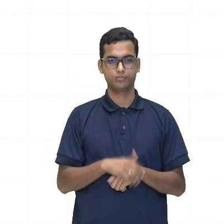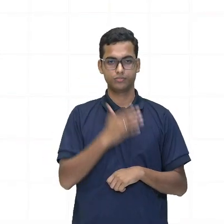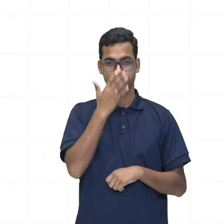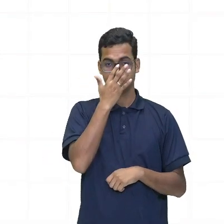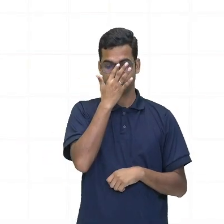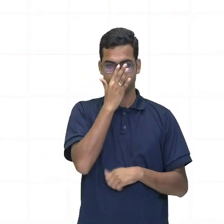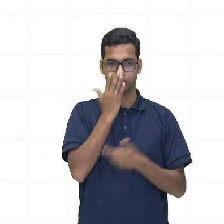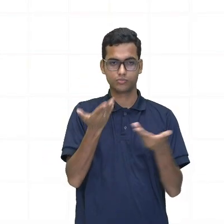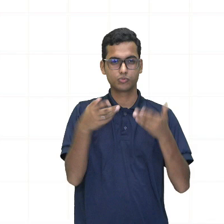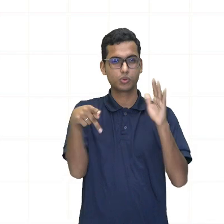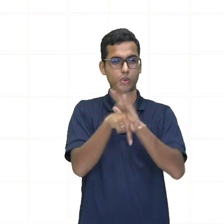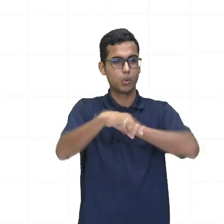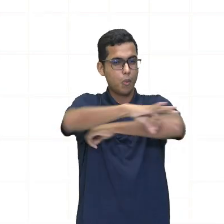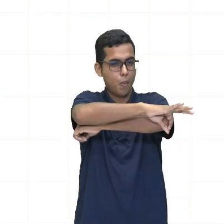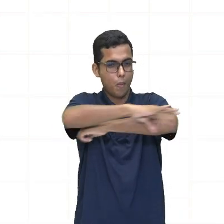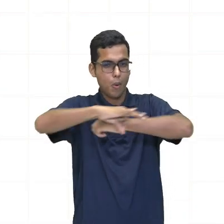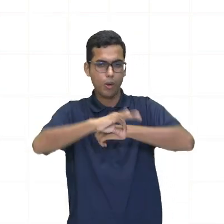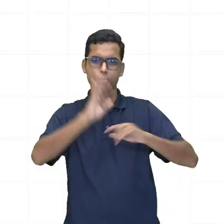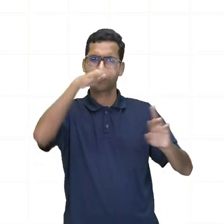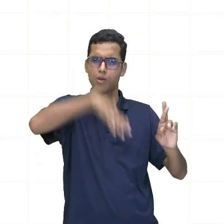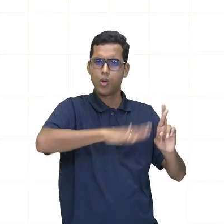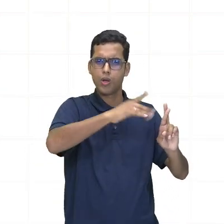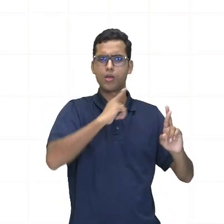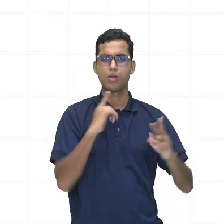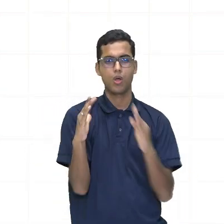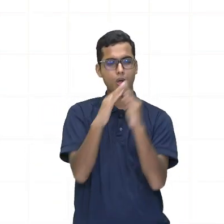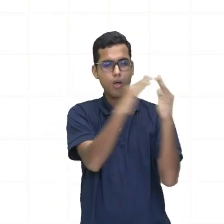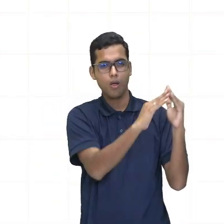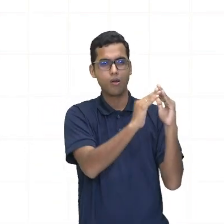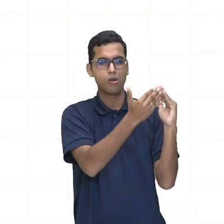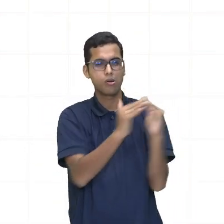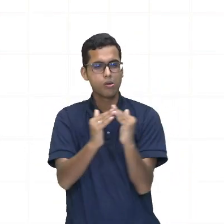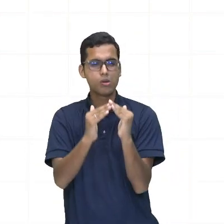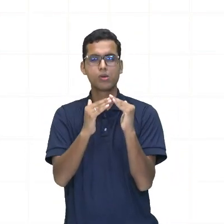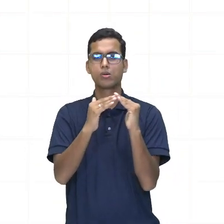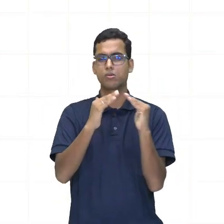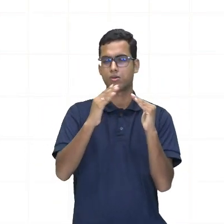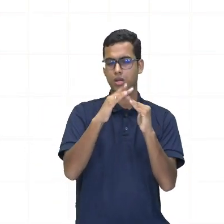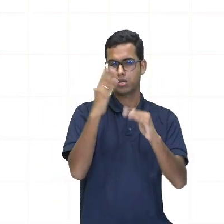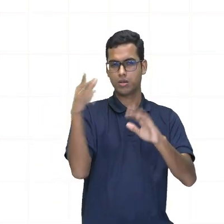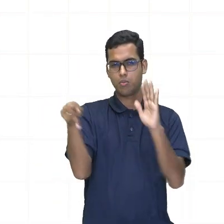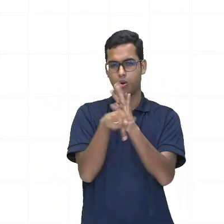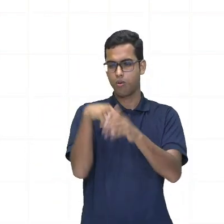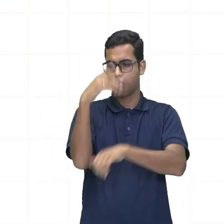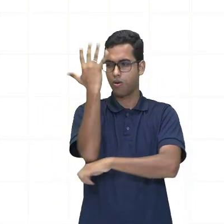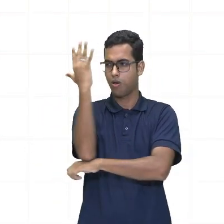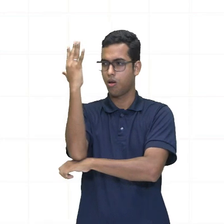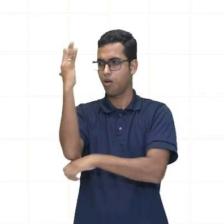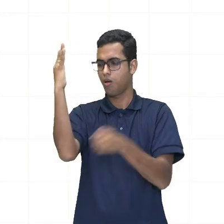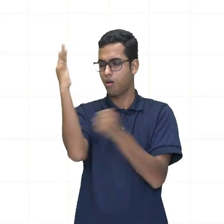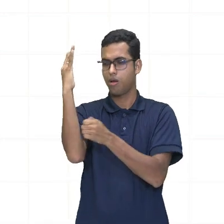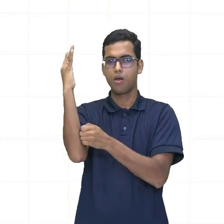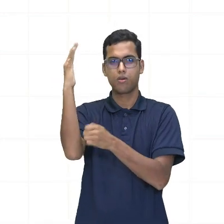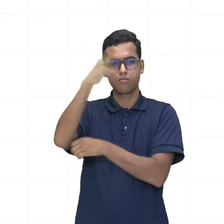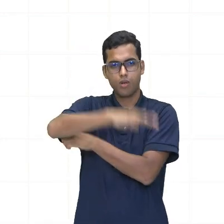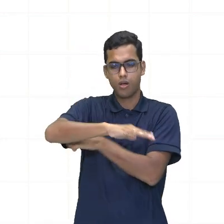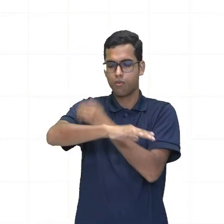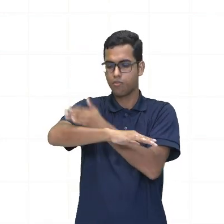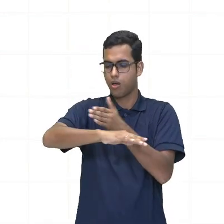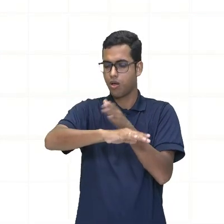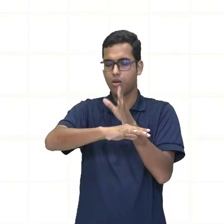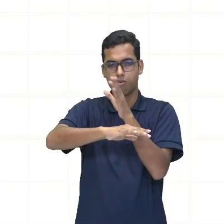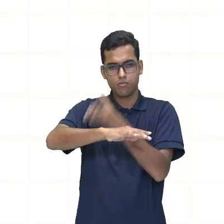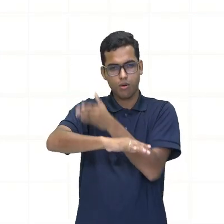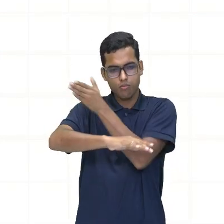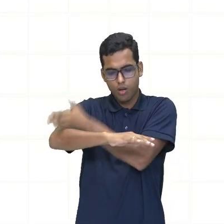comigo. Temos casas de madeira, que são as palafitas, que são casas suspensas.